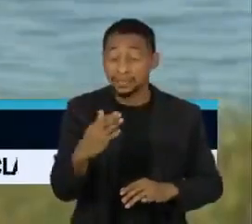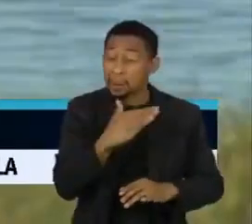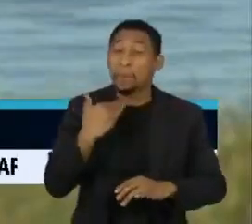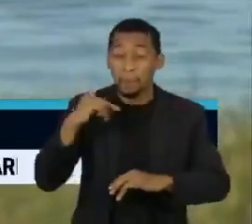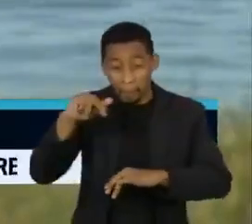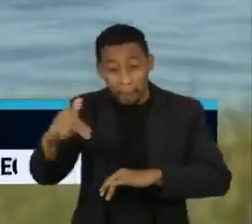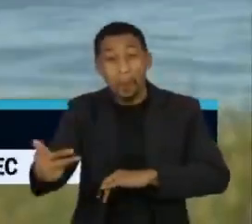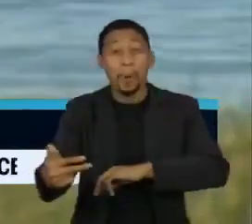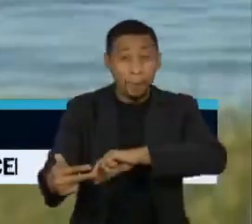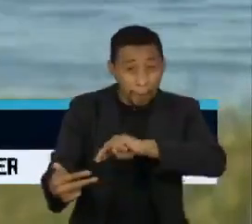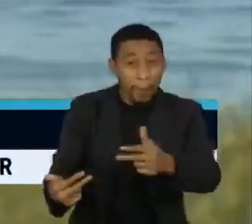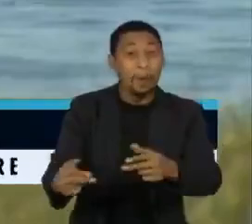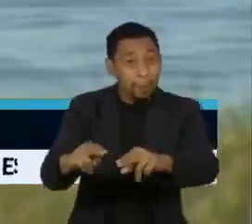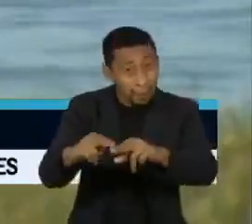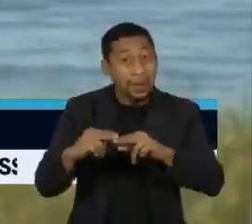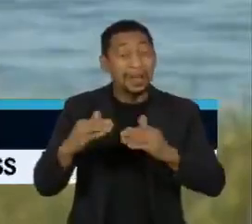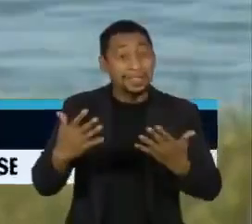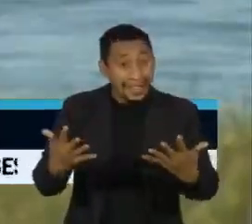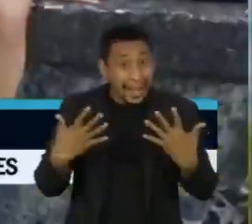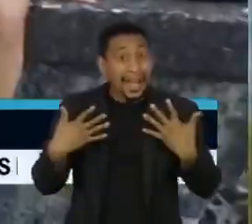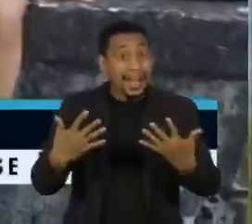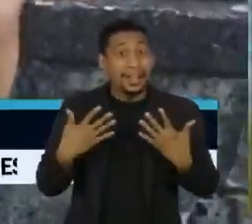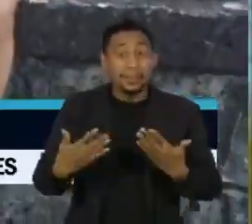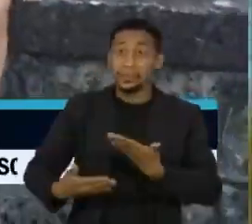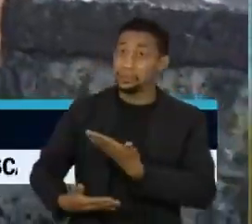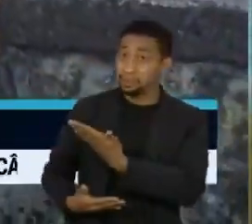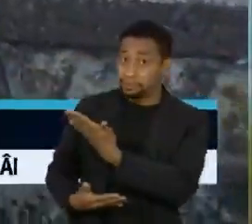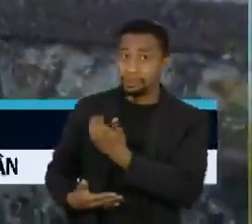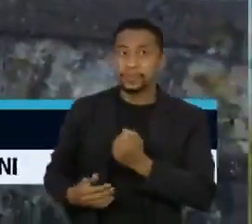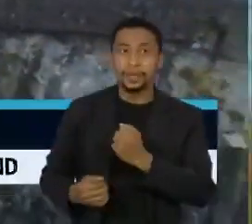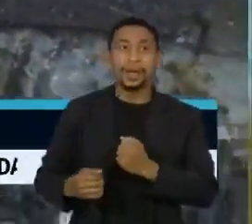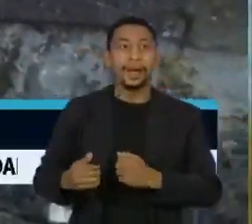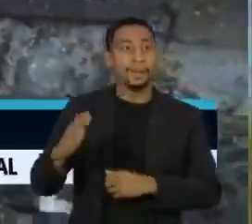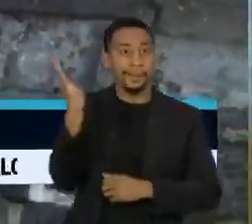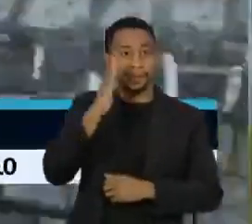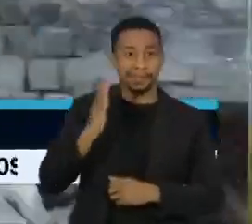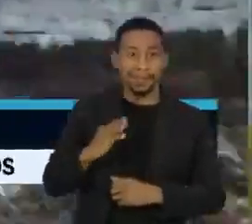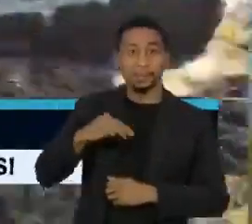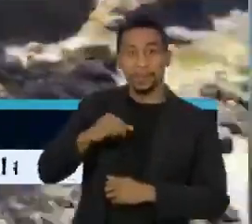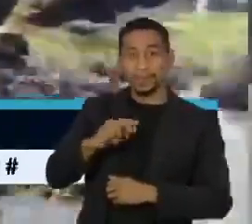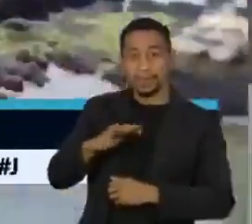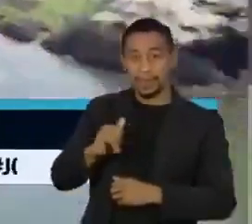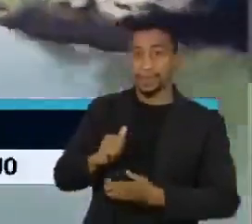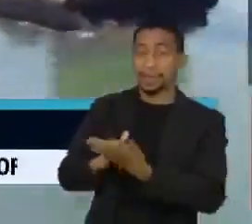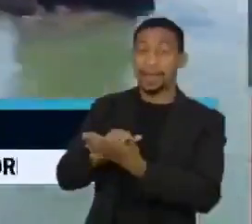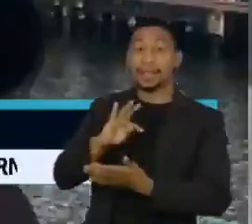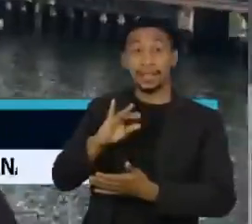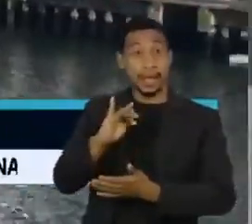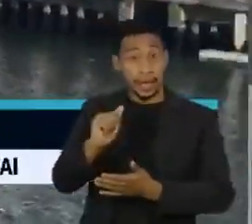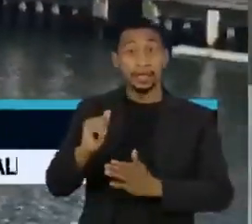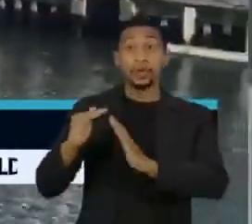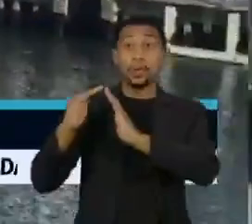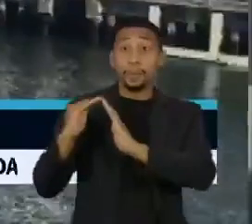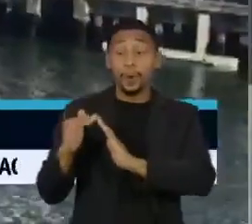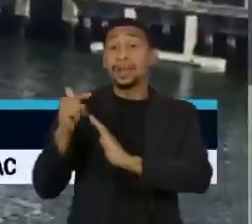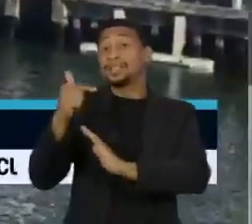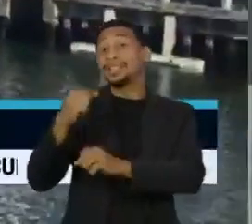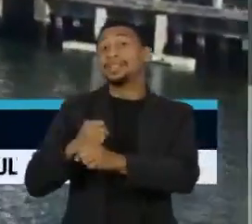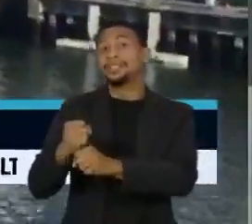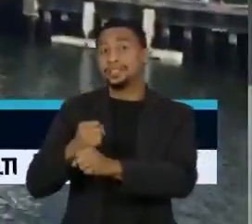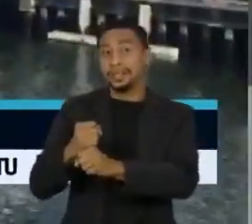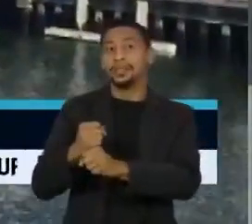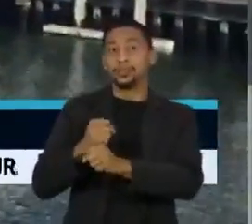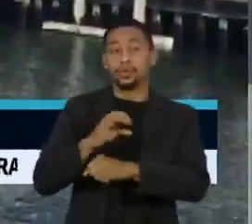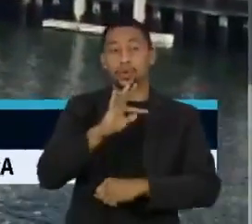país relacionadas ao calor extremo. As brasileiras Mariana e Thaís moram há 7 anos em